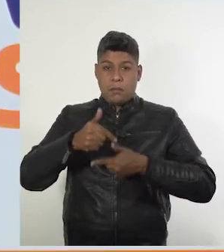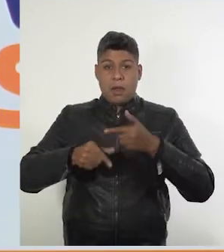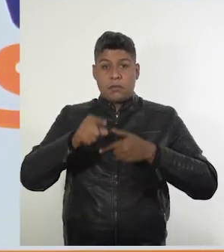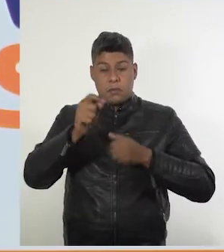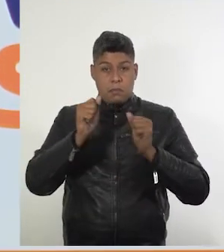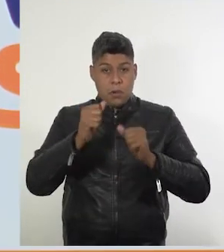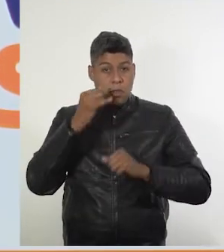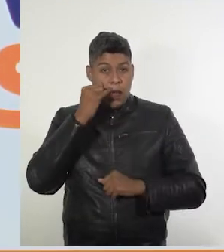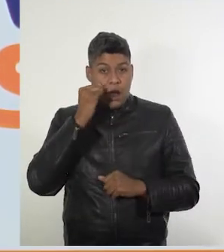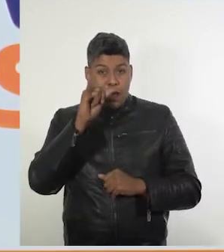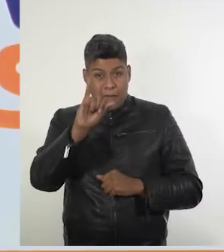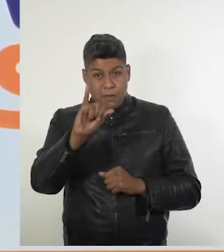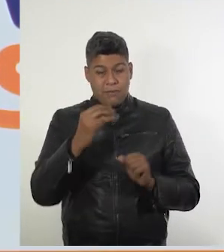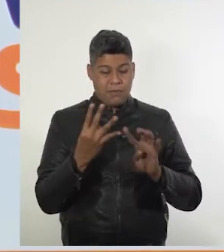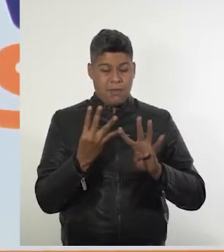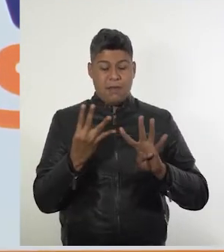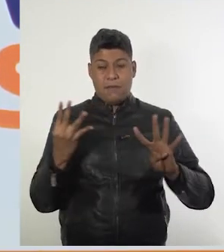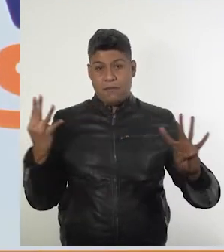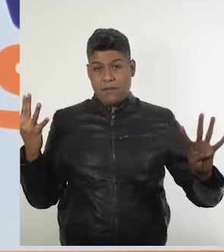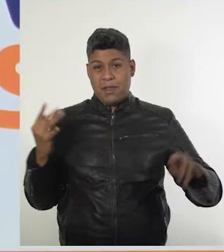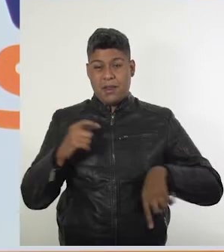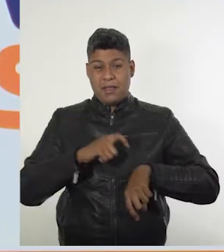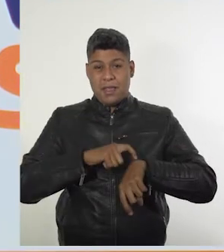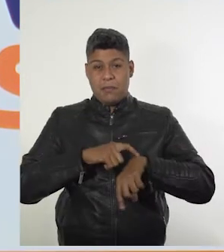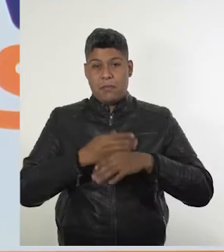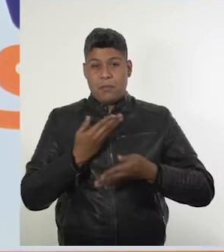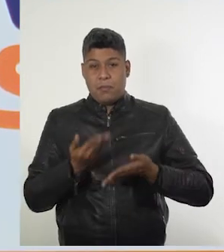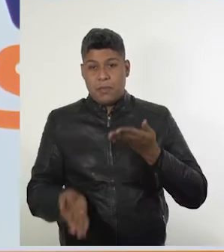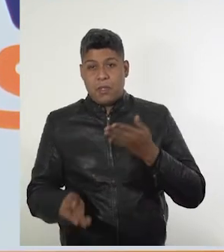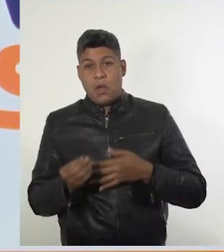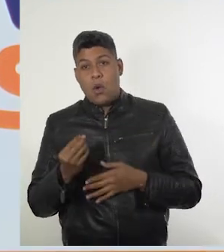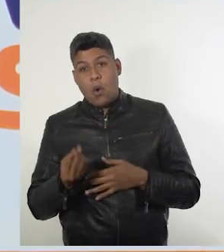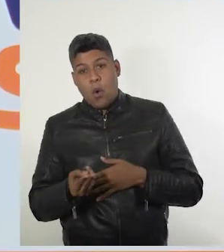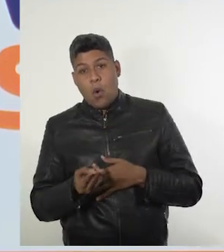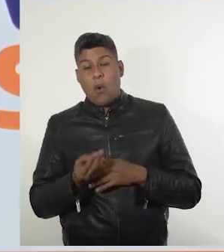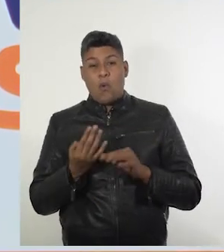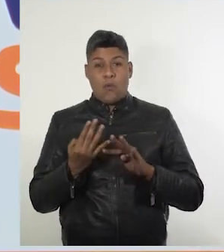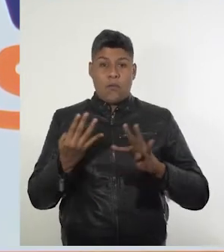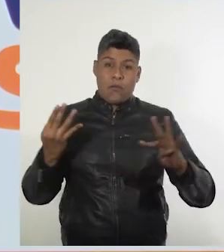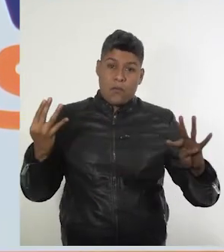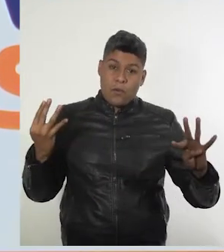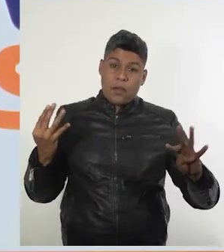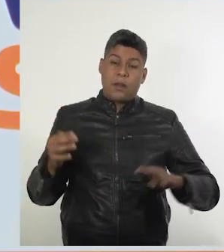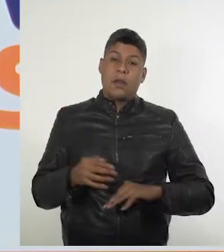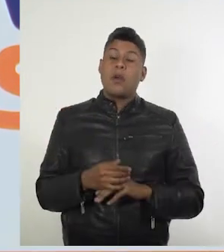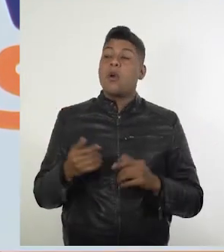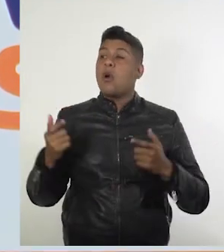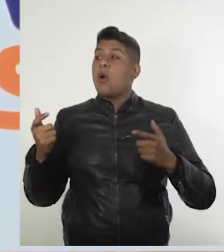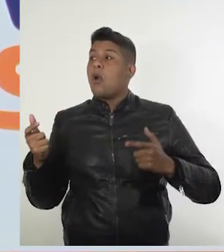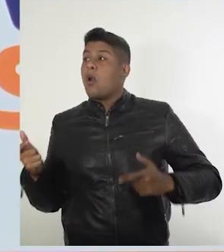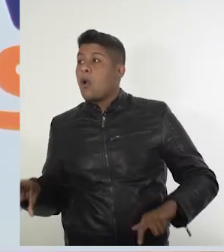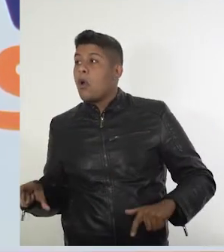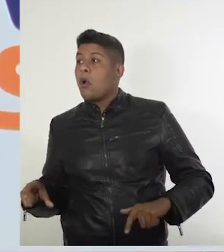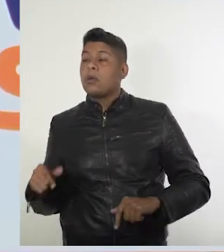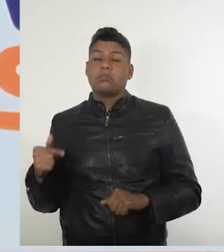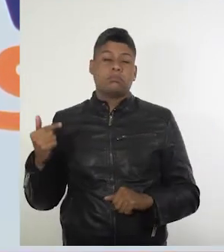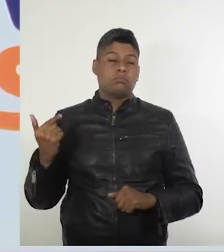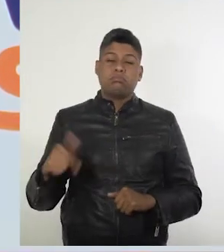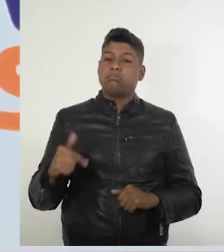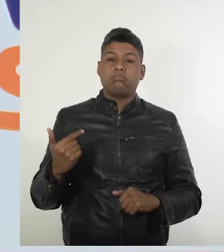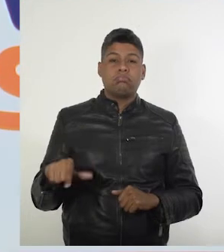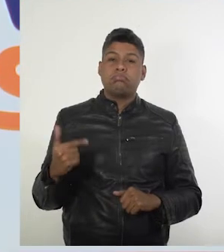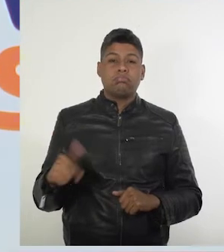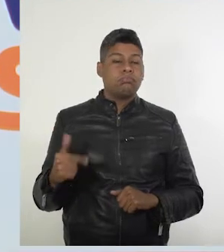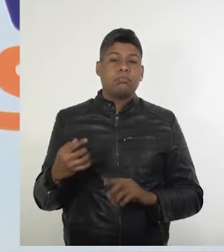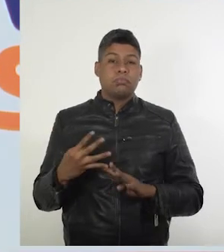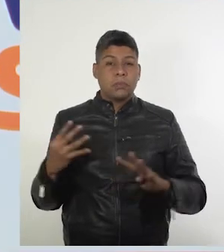pode evitar de estar perdendo tempo ou de estar ali numa fila e estar indo no local onde está